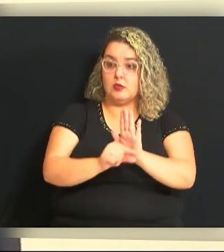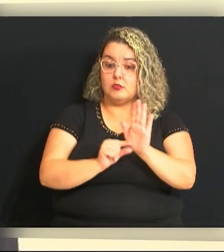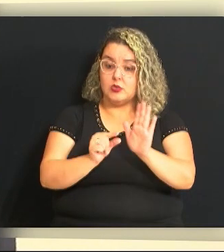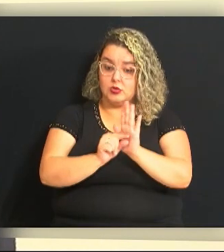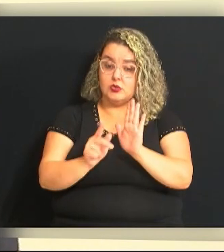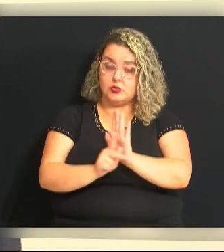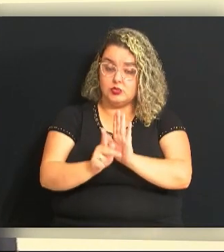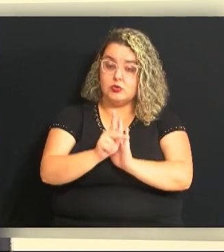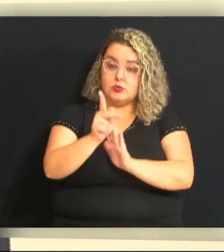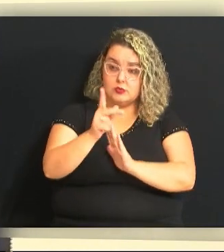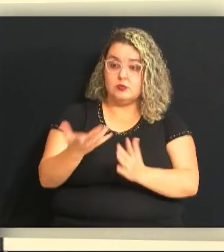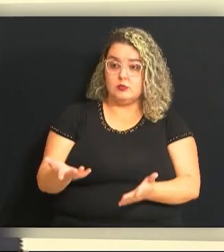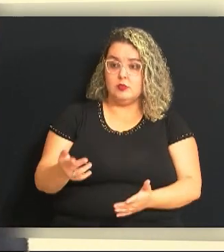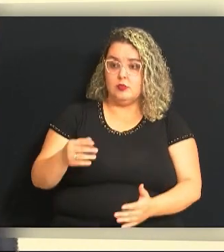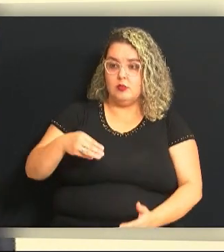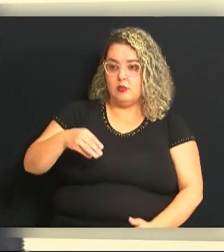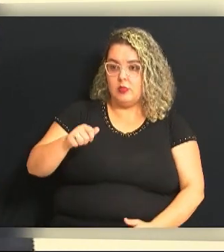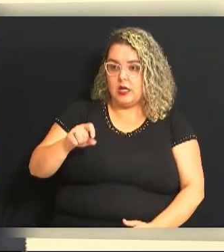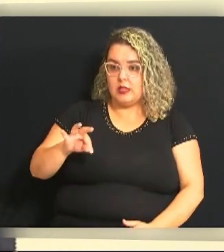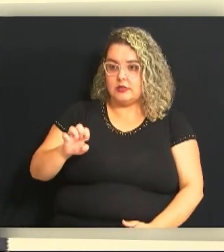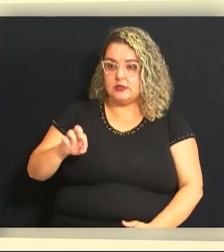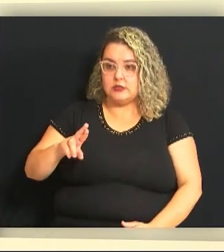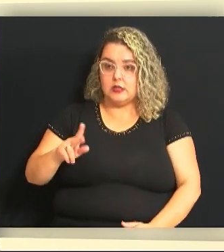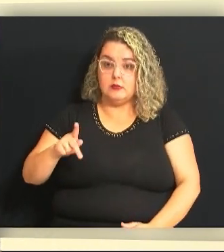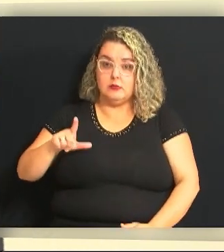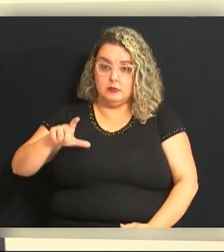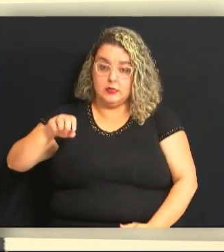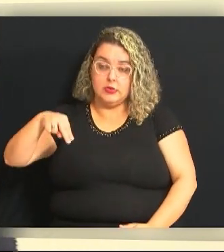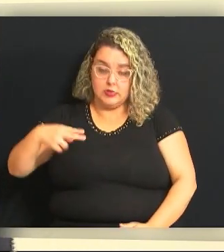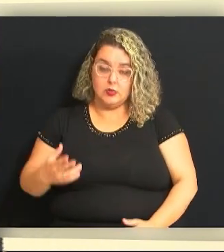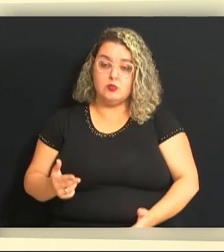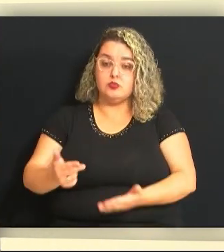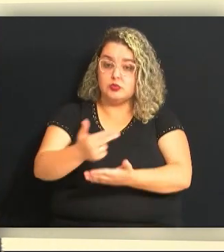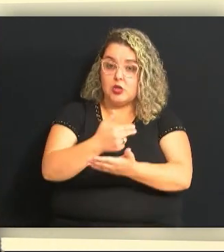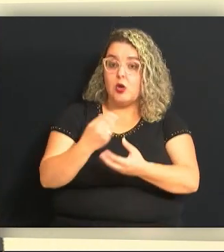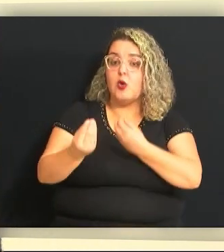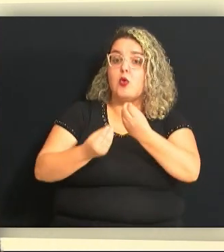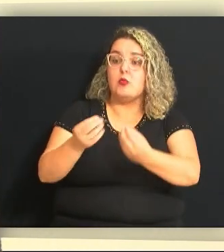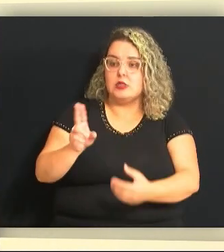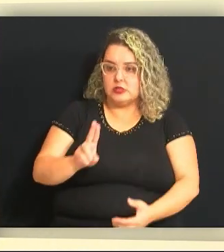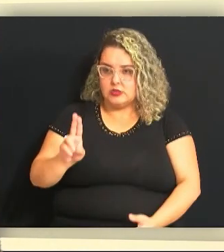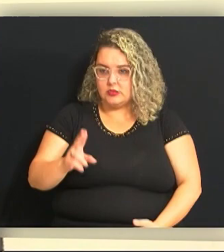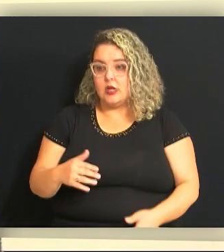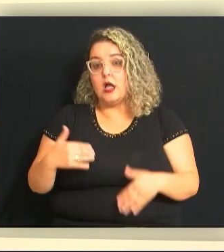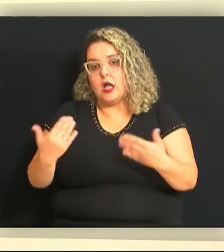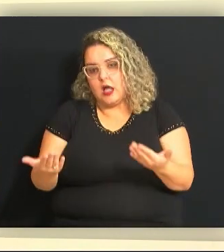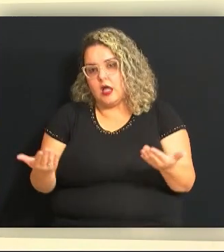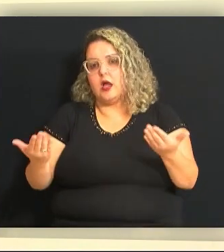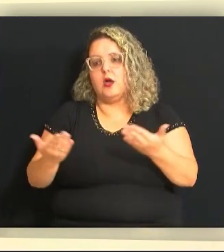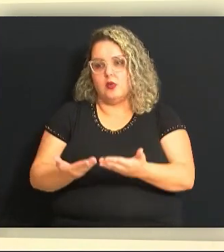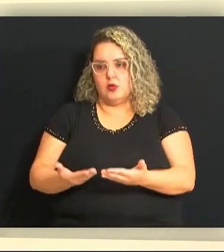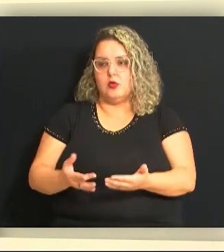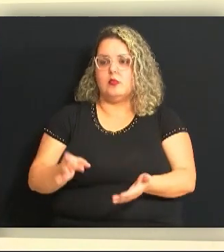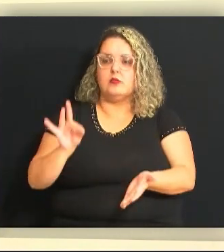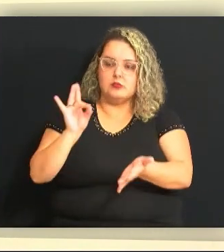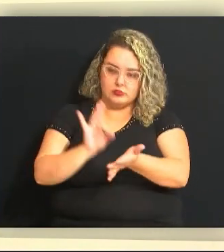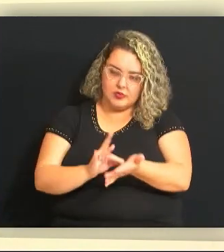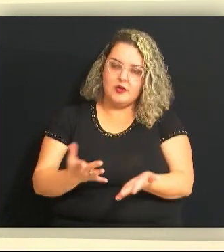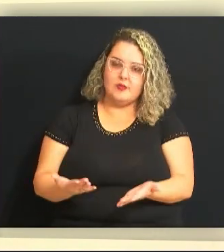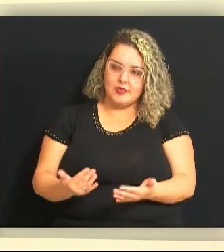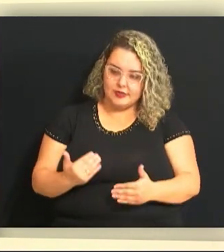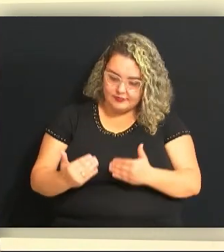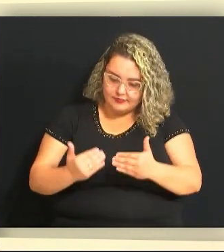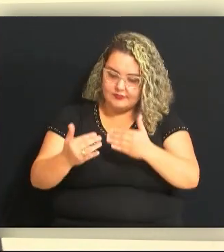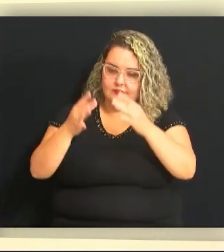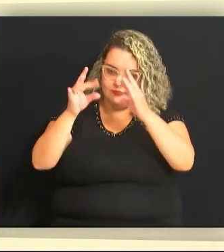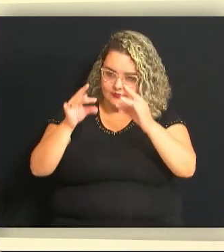toda e um master plan, um desenho de toda essa área, como vai ser a ocupação dele. E aí agora realmente vamos nos debruçar em